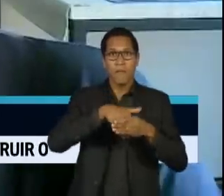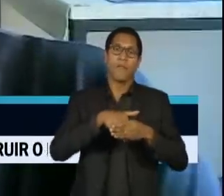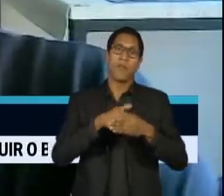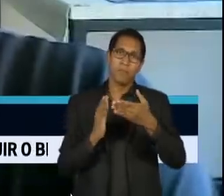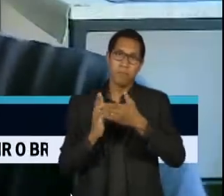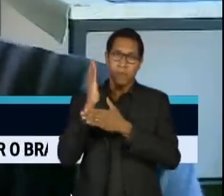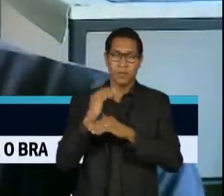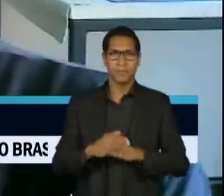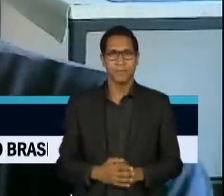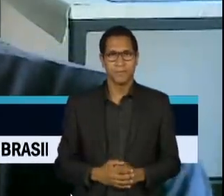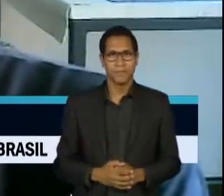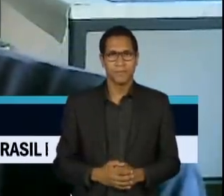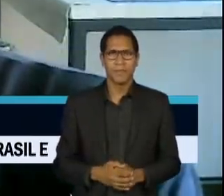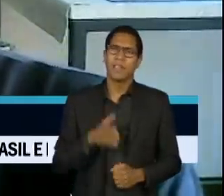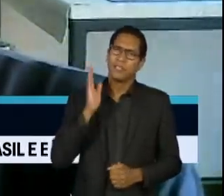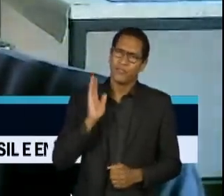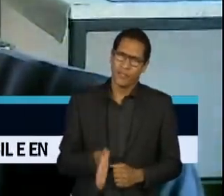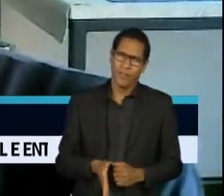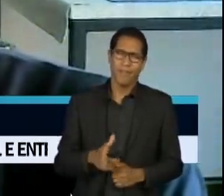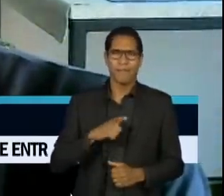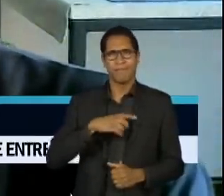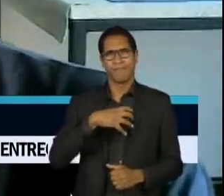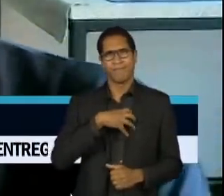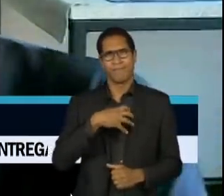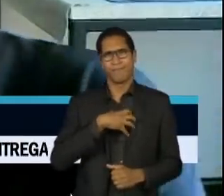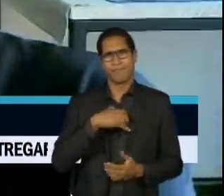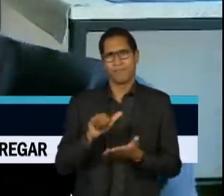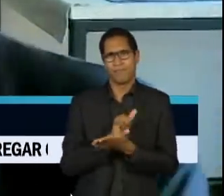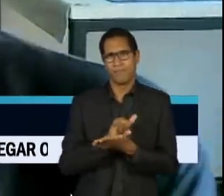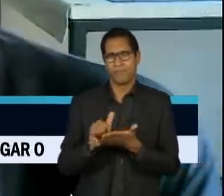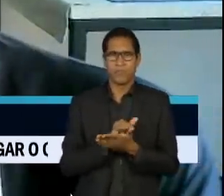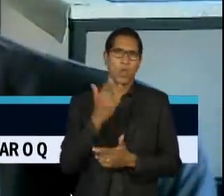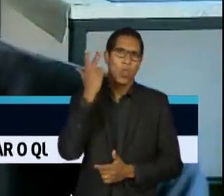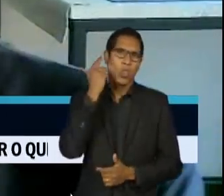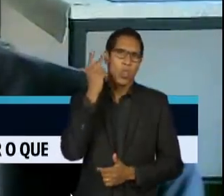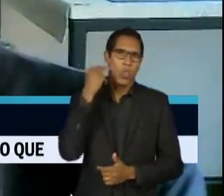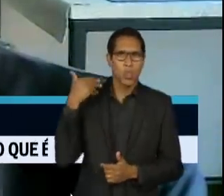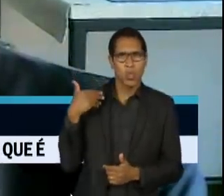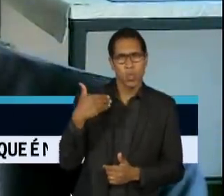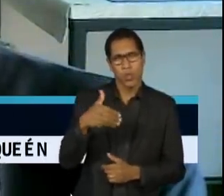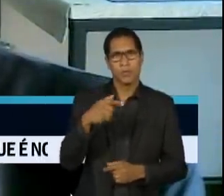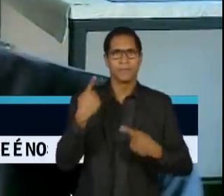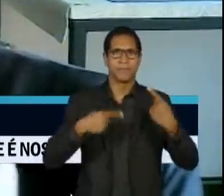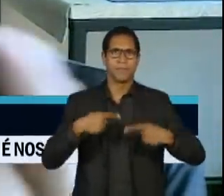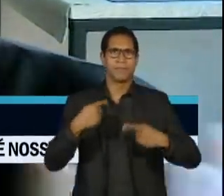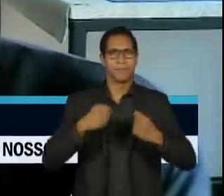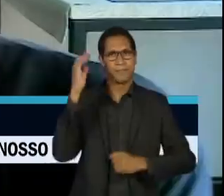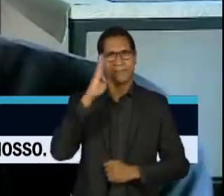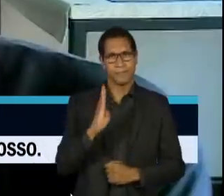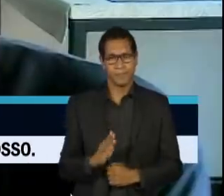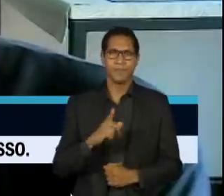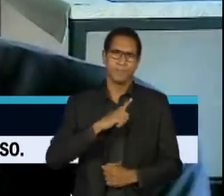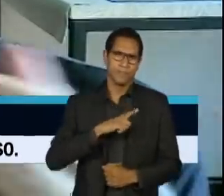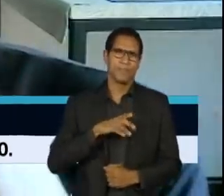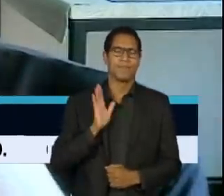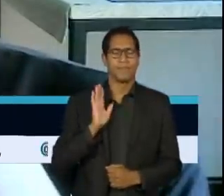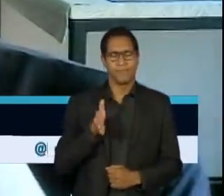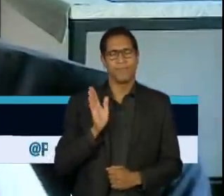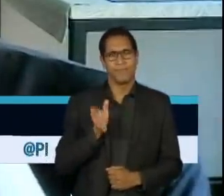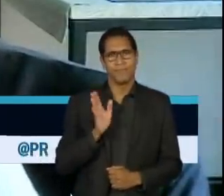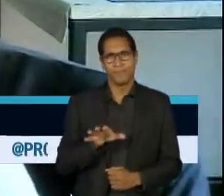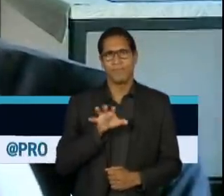uma prática, até certo ponto, usual na política brasileira. Ela acontece com muita